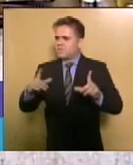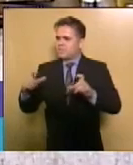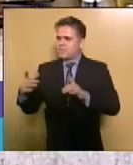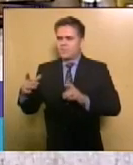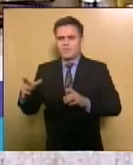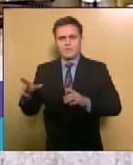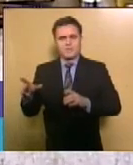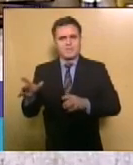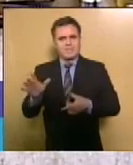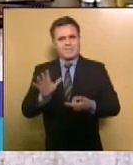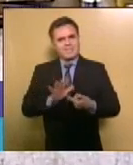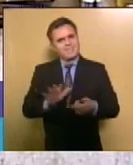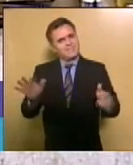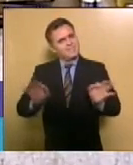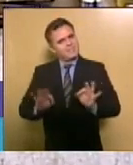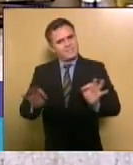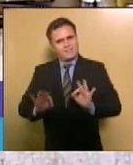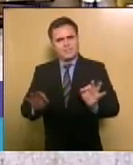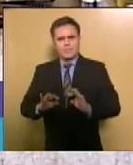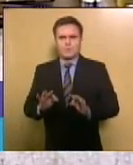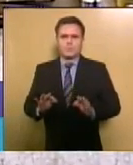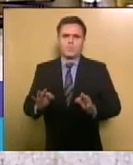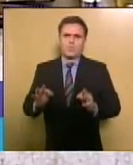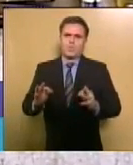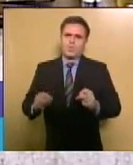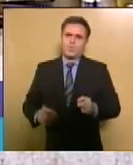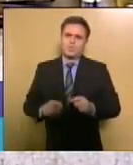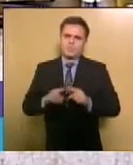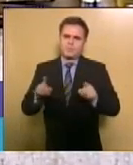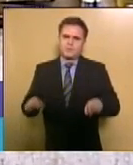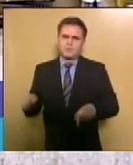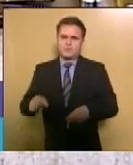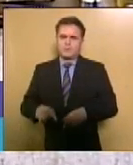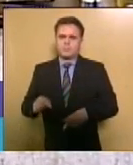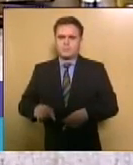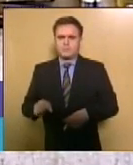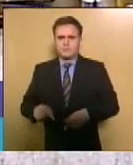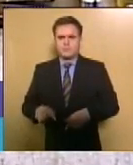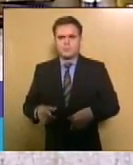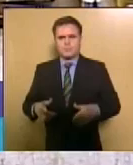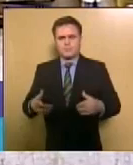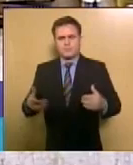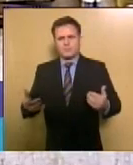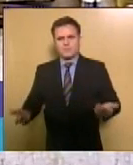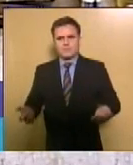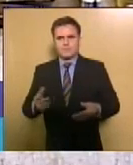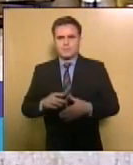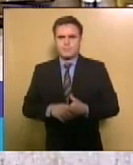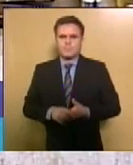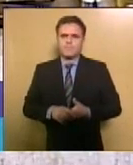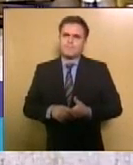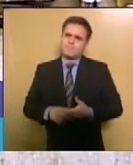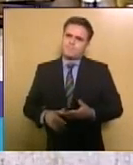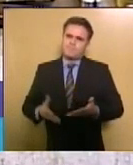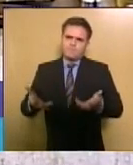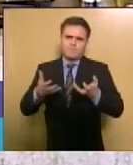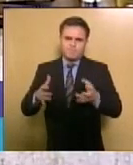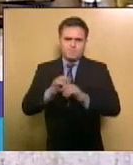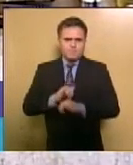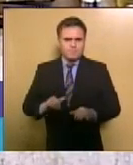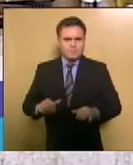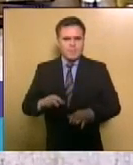os funcionários aqui da nossa ales eu quero registrar a presença